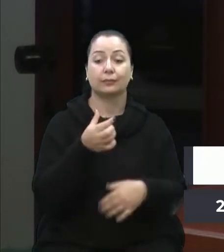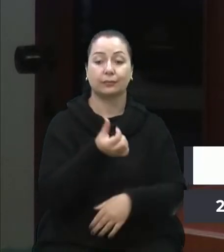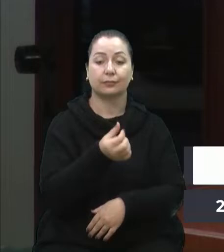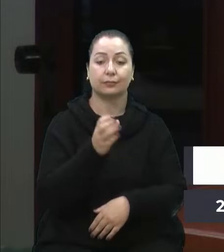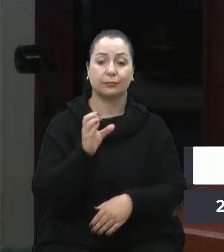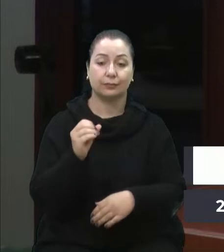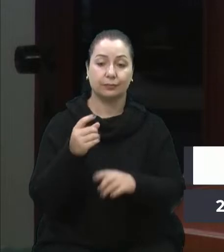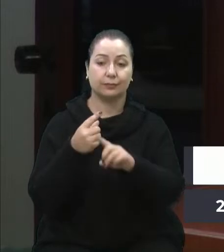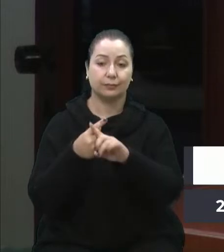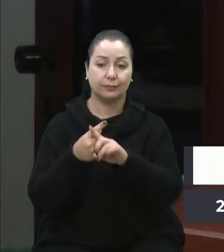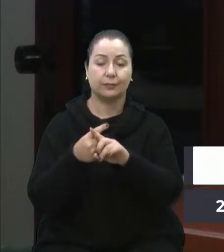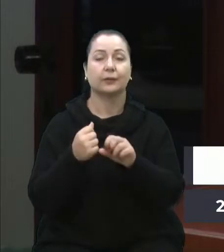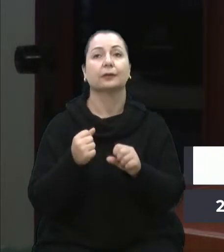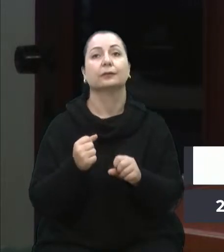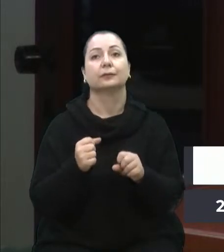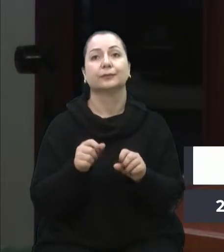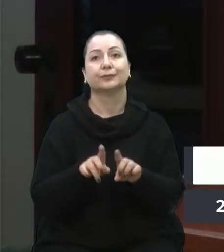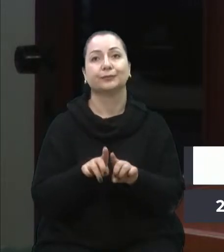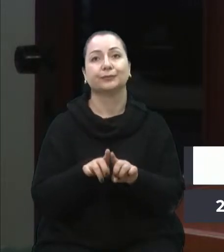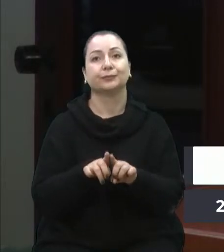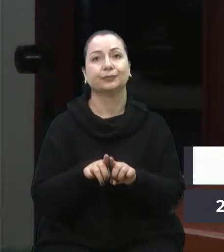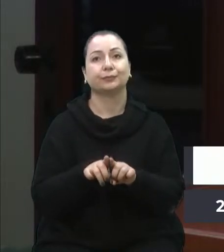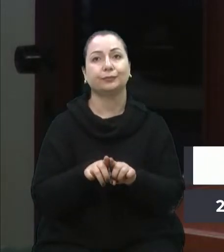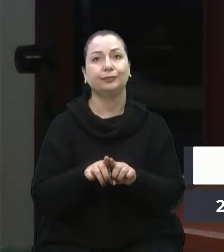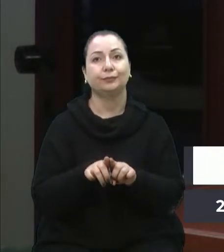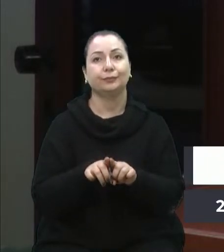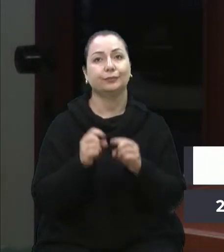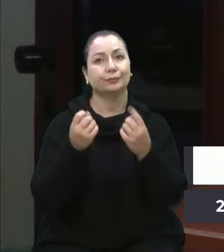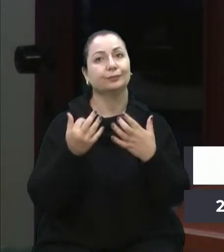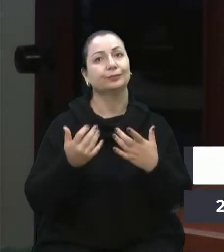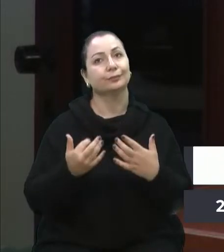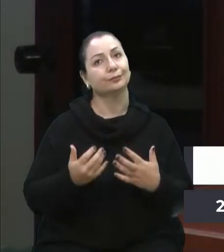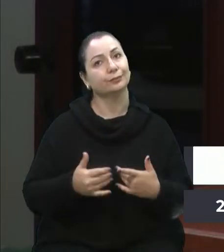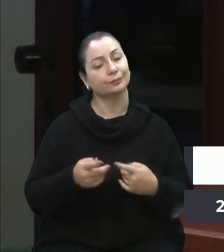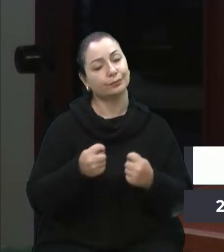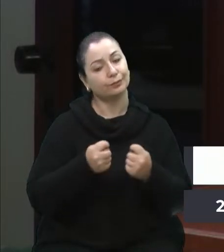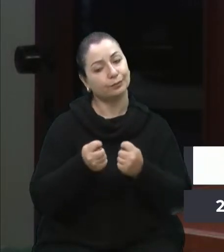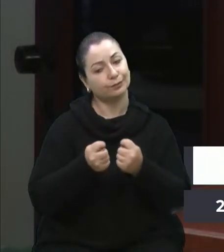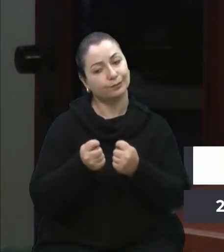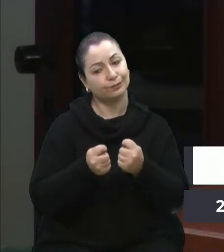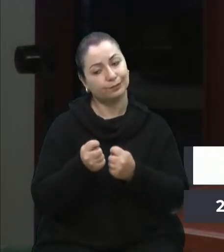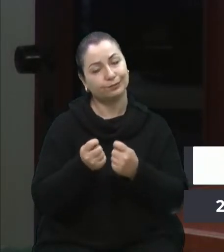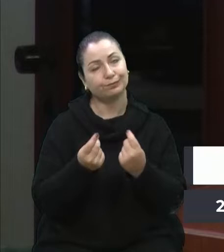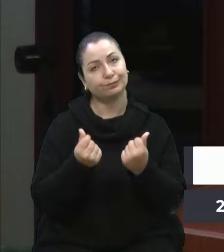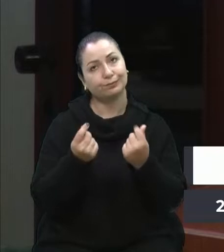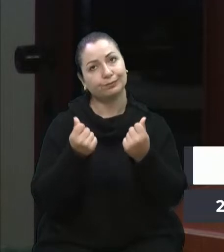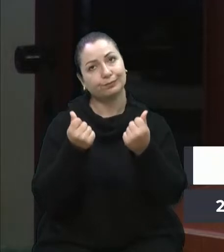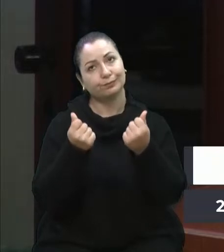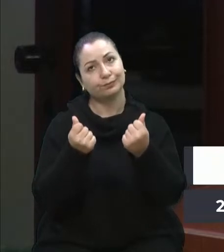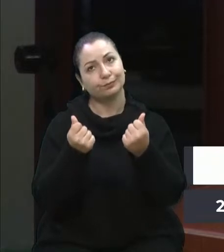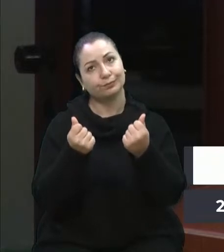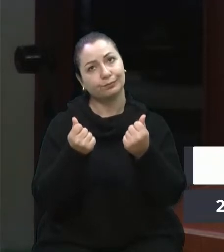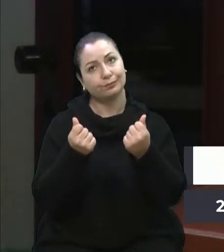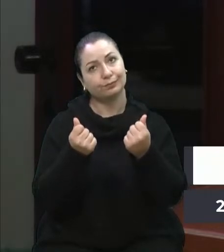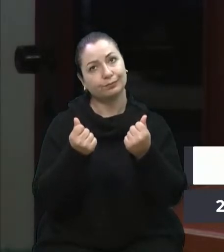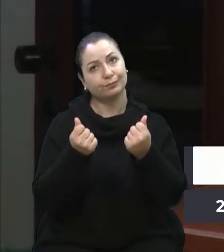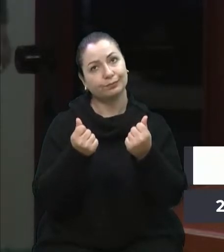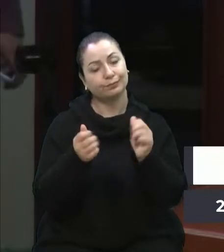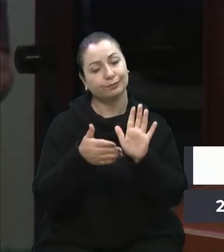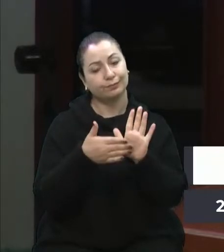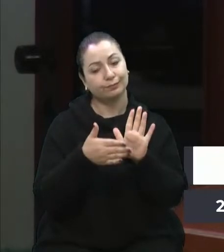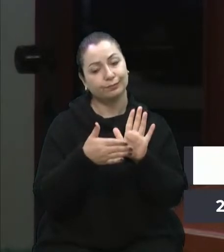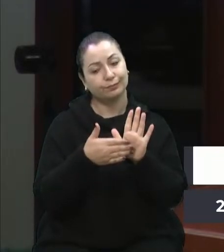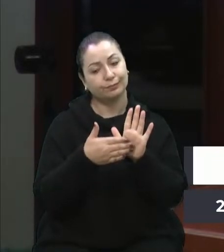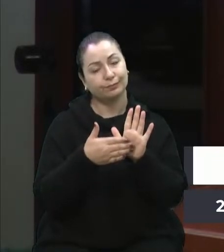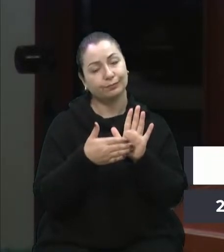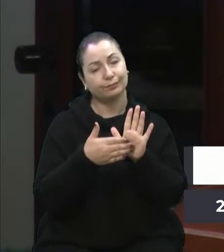que cingido ao controle orçamentário e ao compêndio legislatório de regência, a proposição, via de